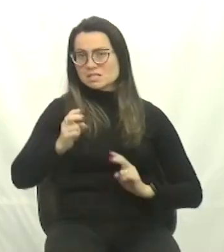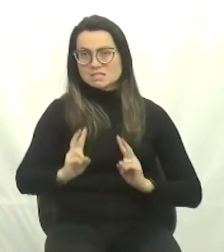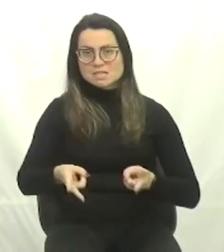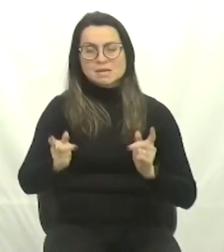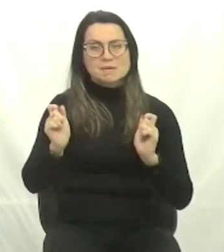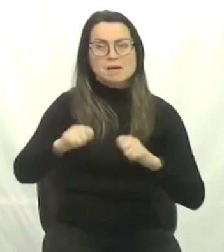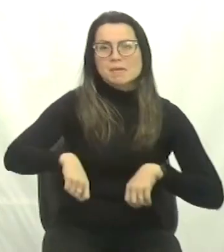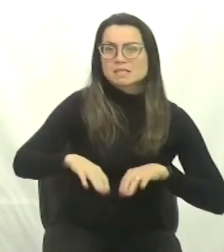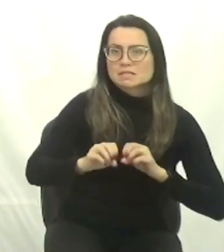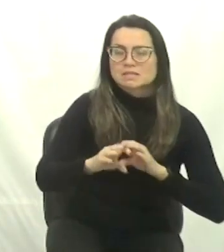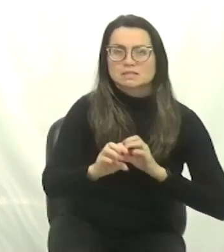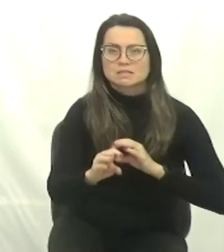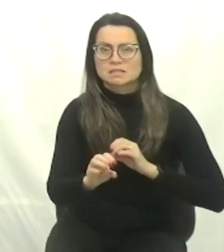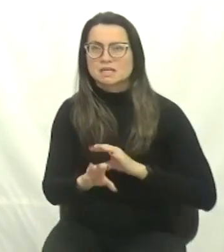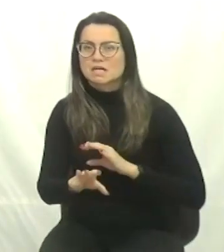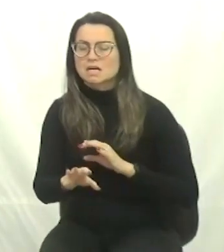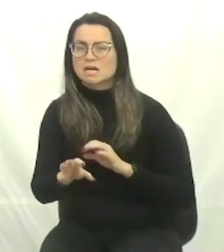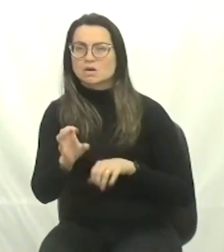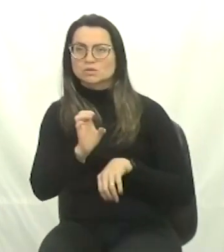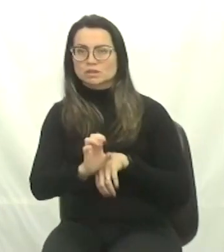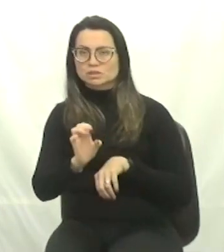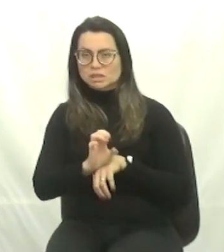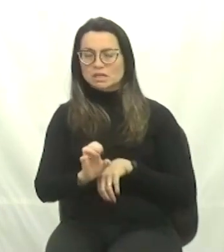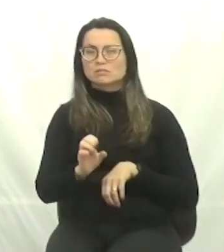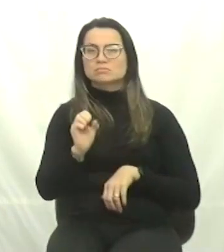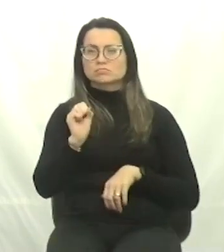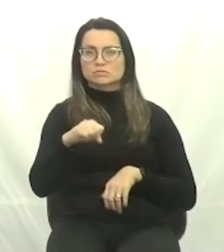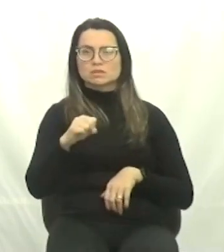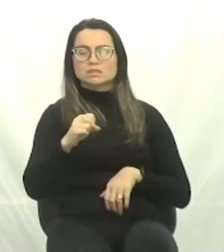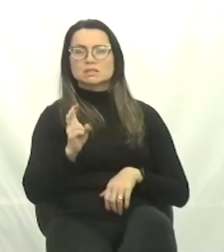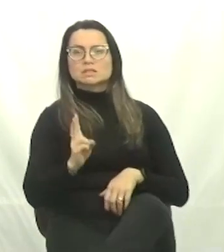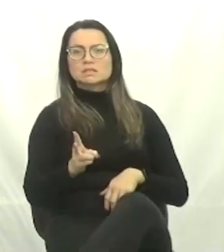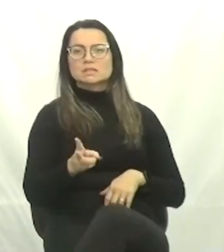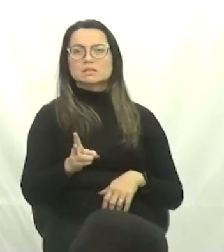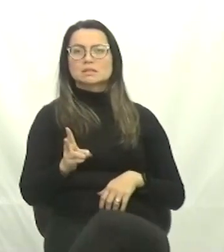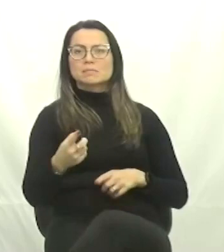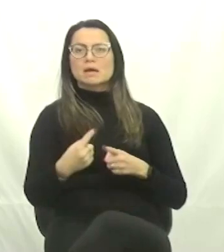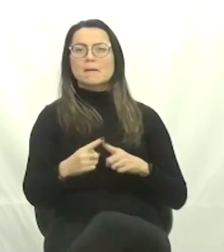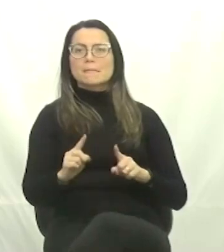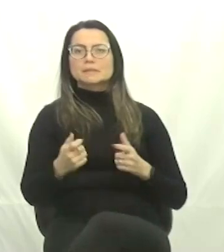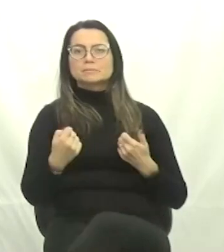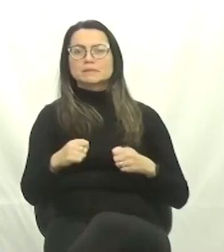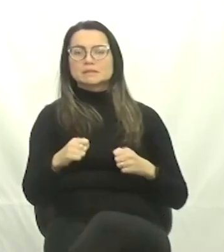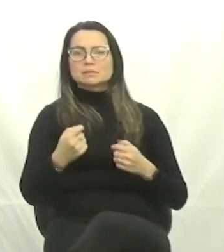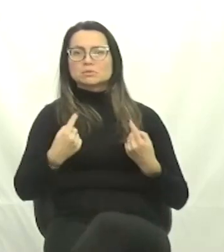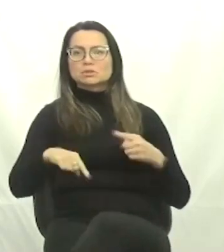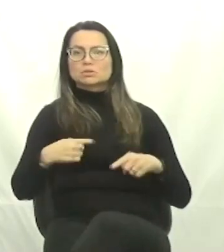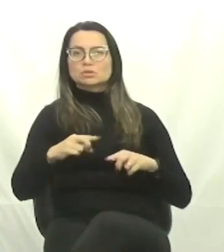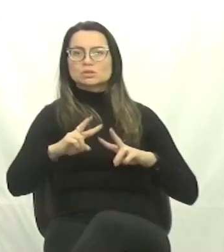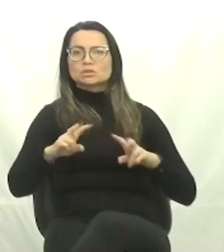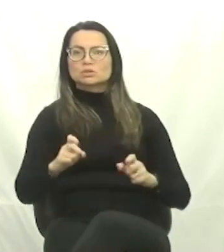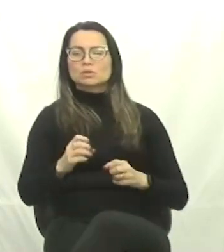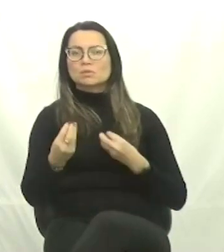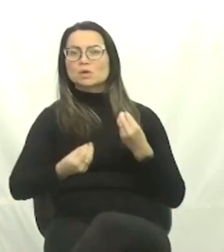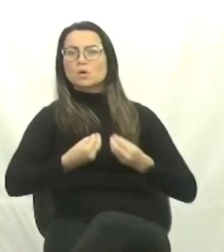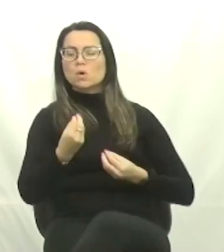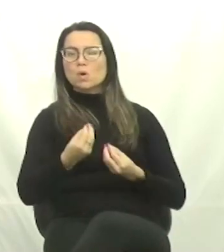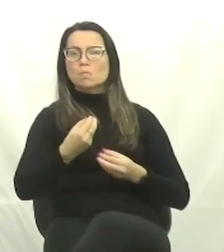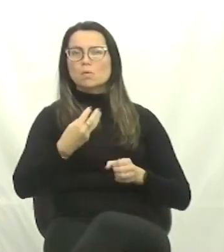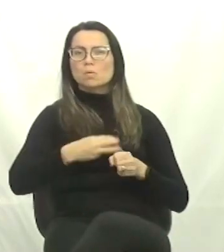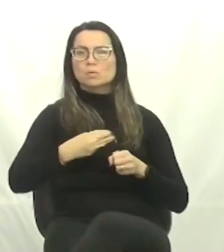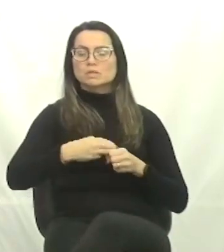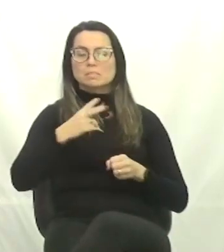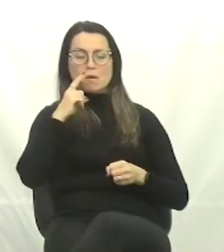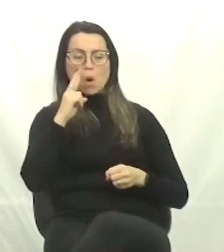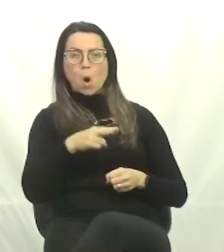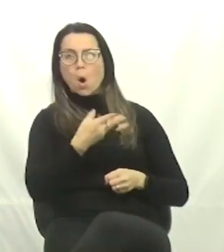algo permanente, inerente a essa função, mas a gente precisa fazer também a discussão sobre como que o município vê os